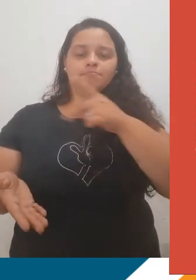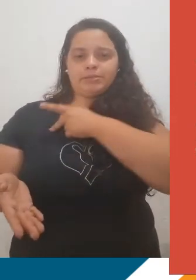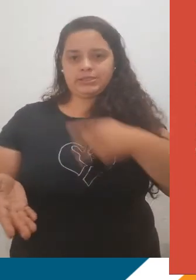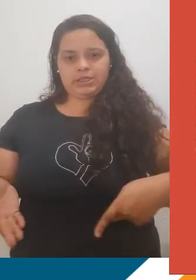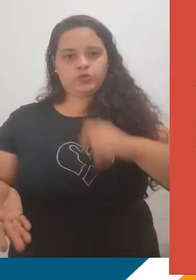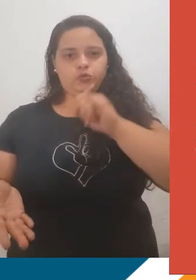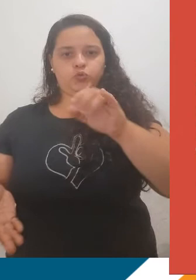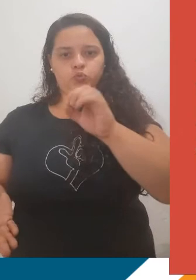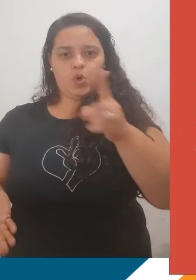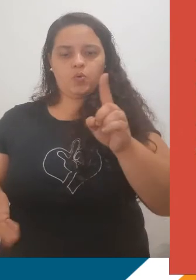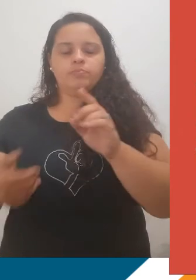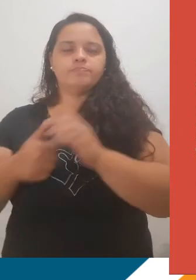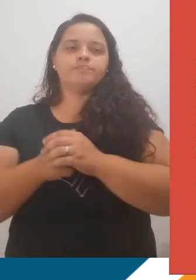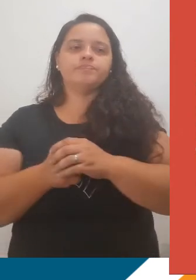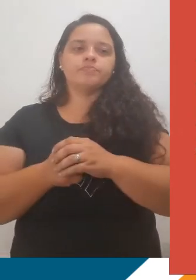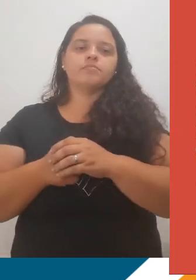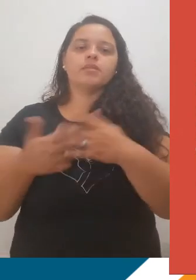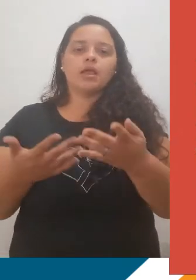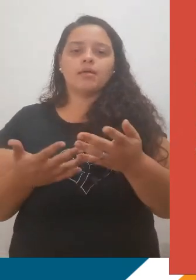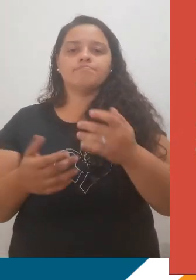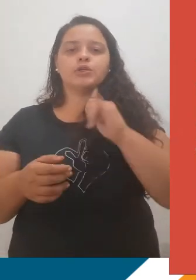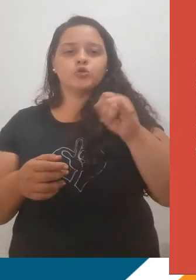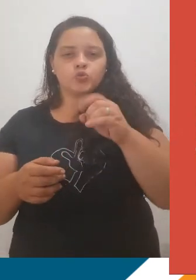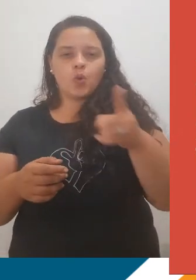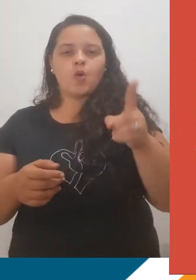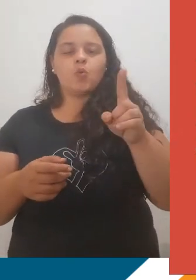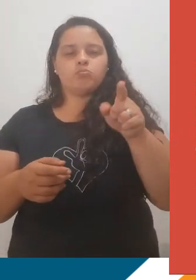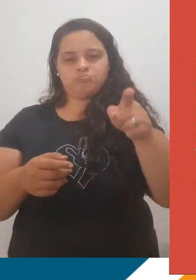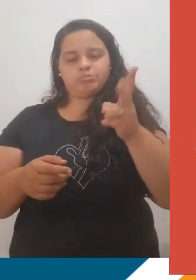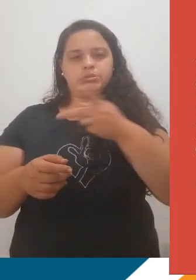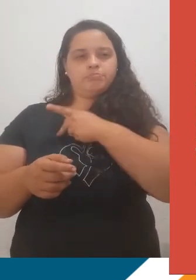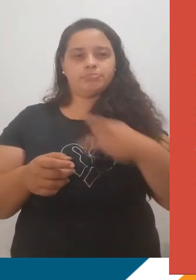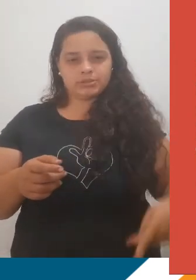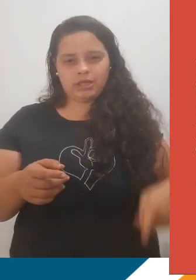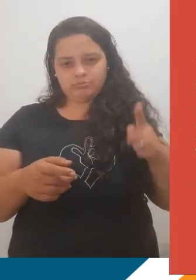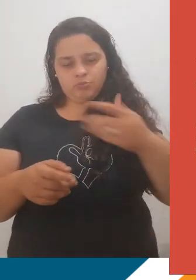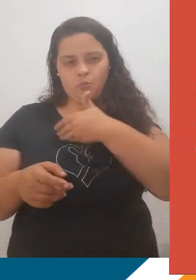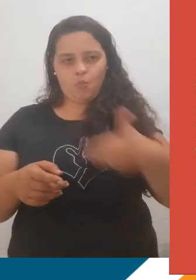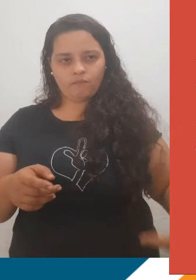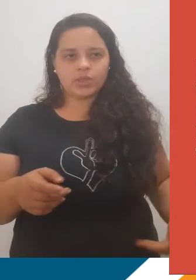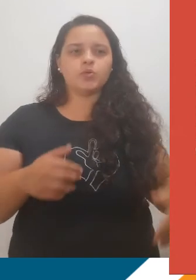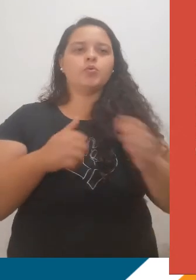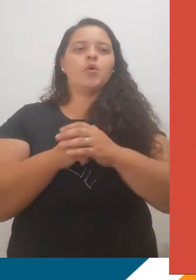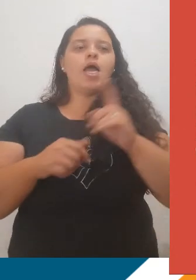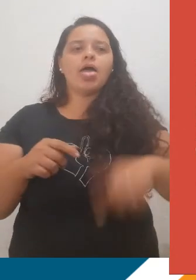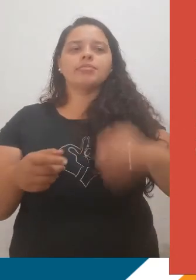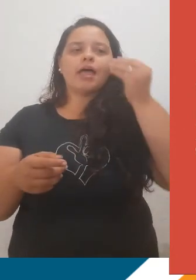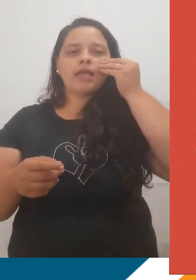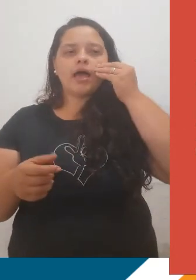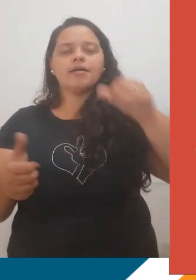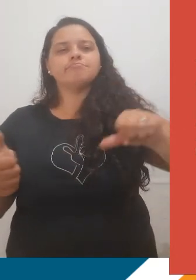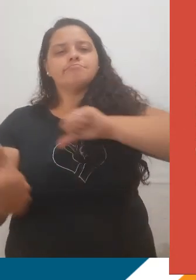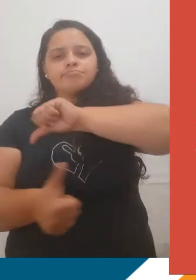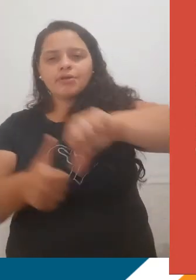O governo do João Goulart é marcado por um trabalhismo muito forte, também por uma tentativa de conciliação do presidente. Logo no início, quando ele